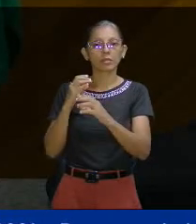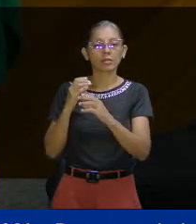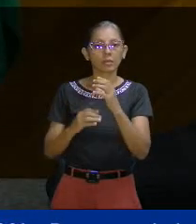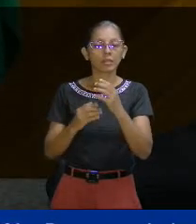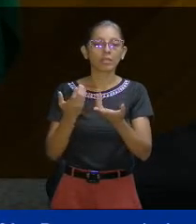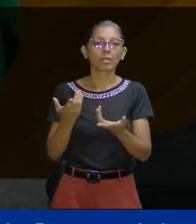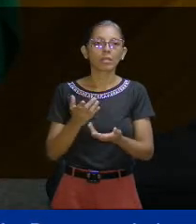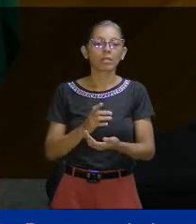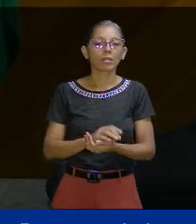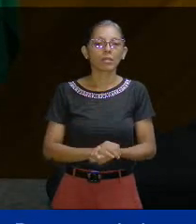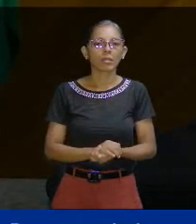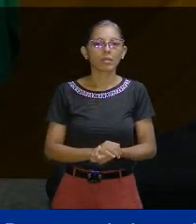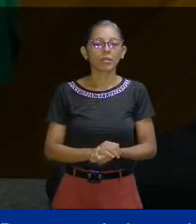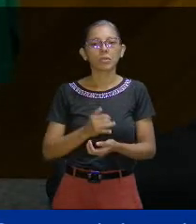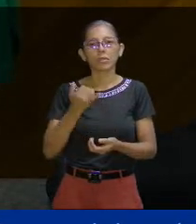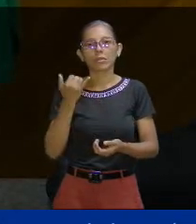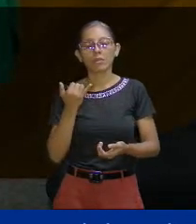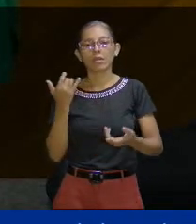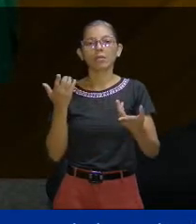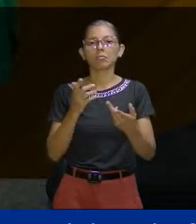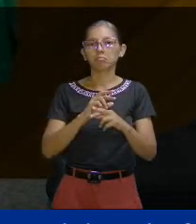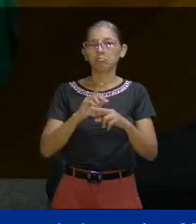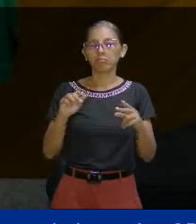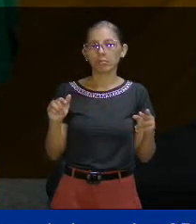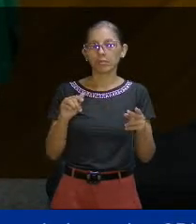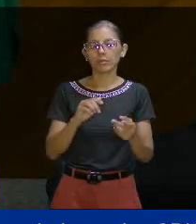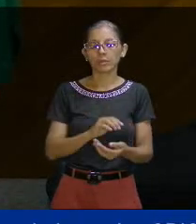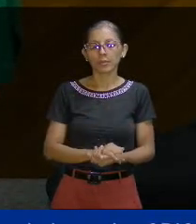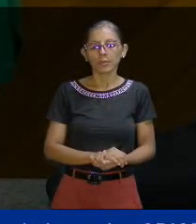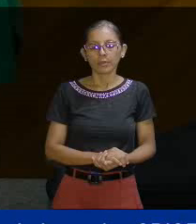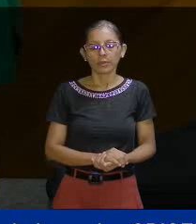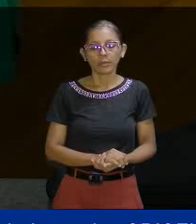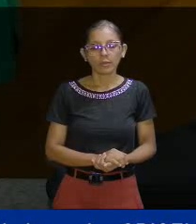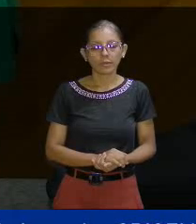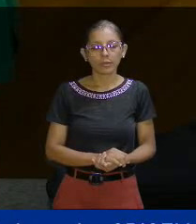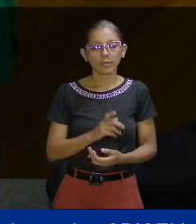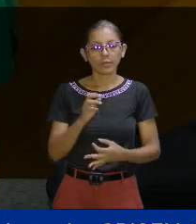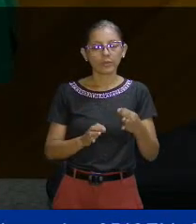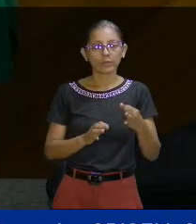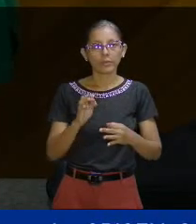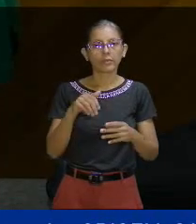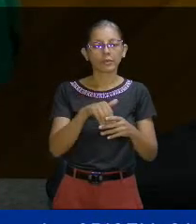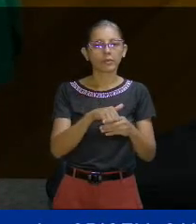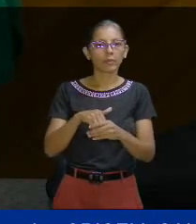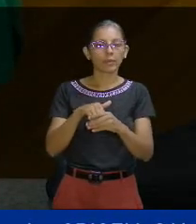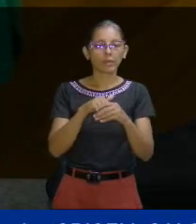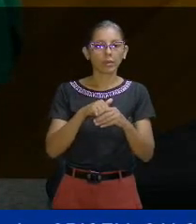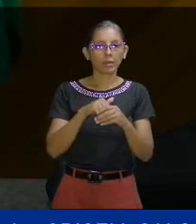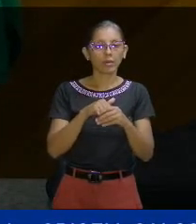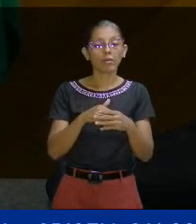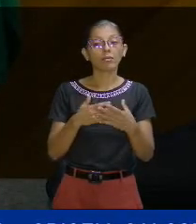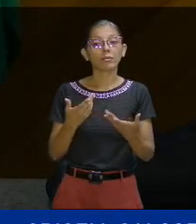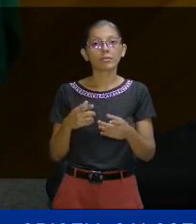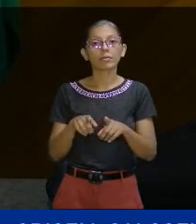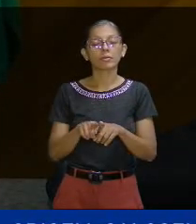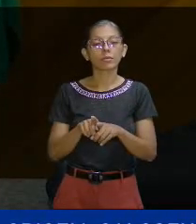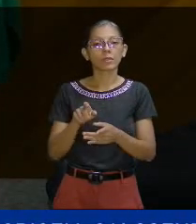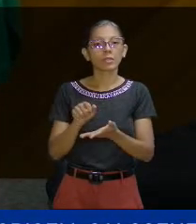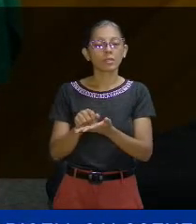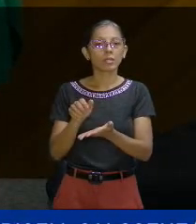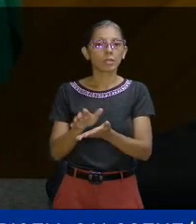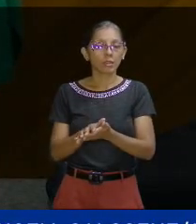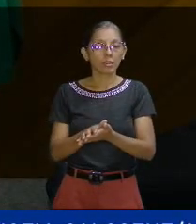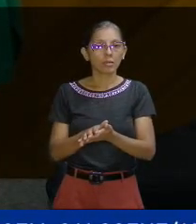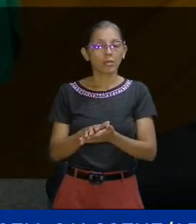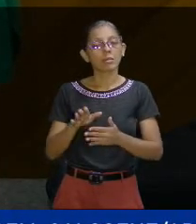Eleitoral, cuja infringência dessa obrigação leva à sanção da multa, cujo valor pode variar de